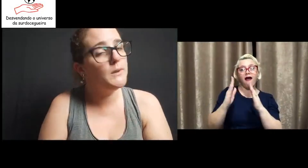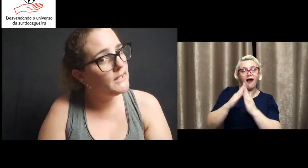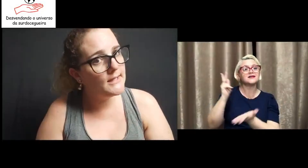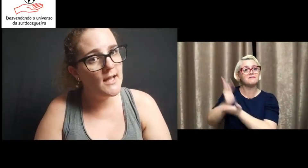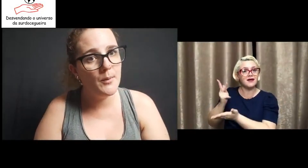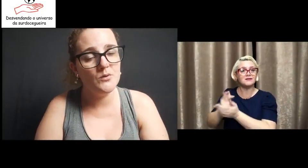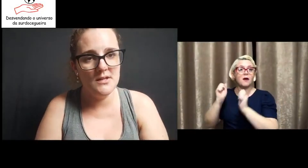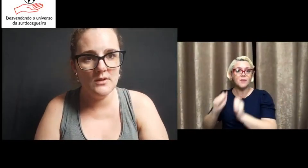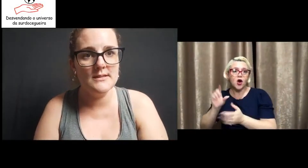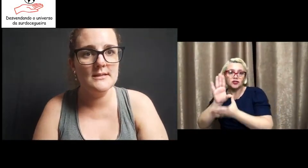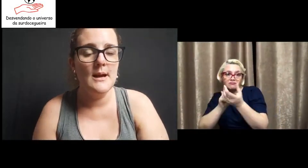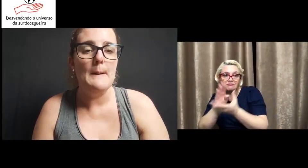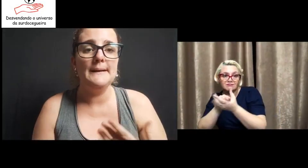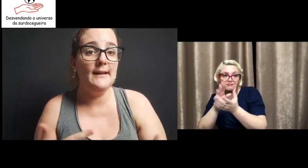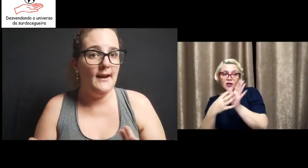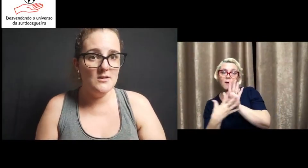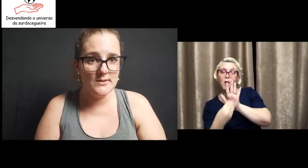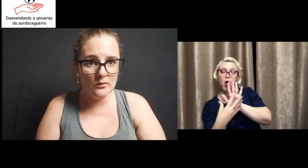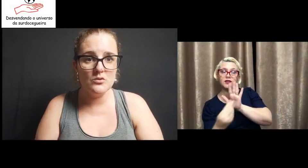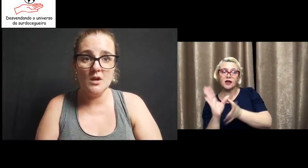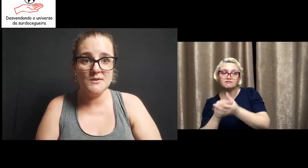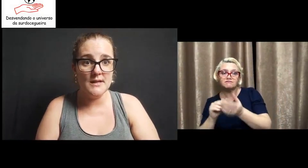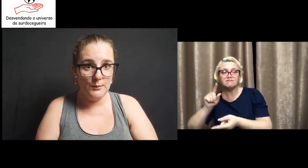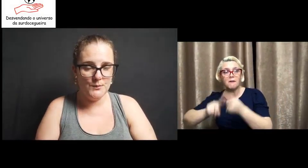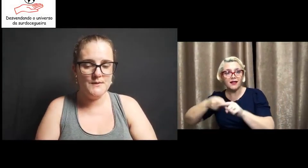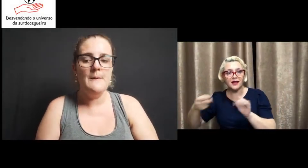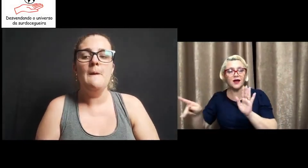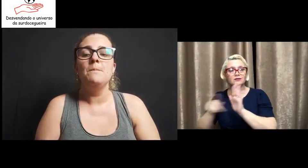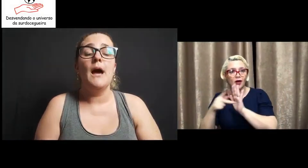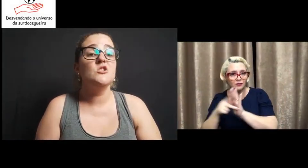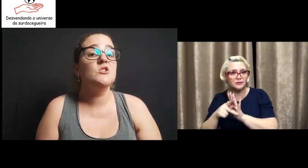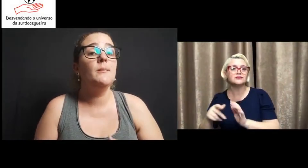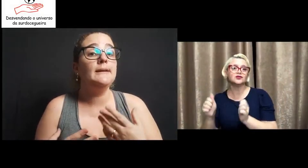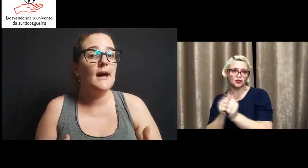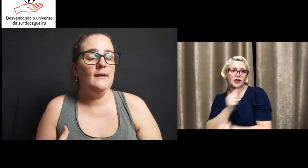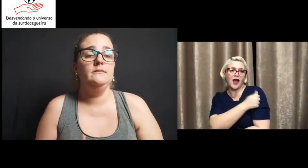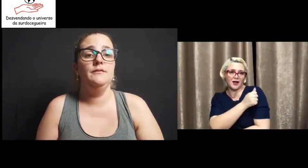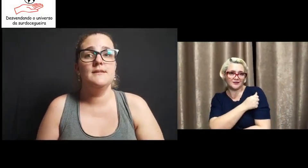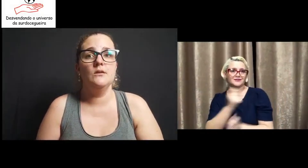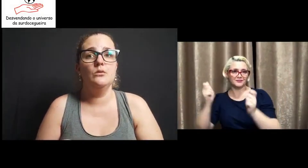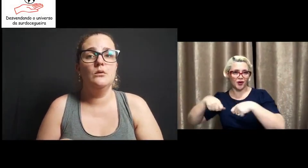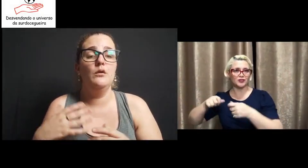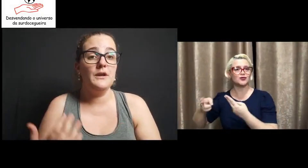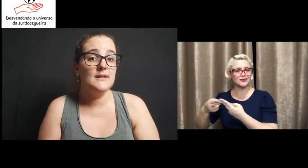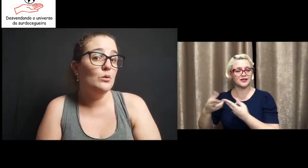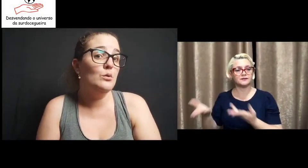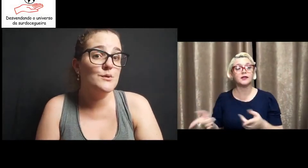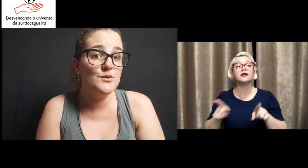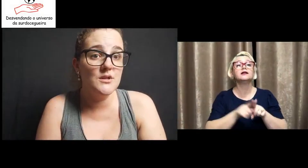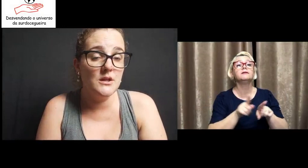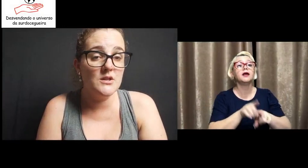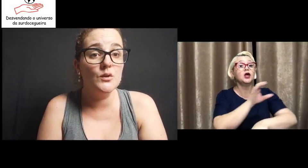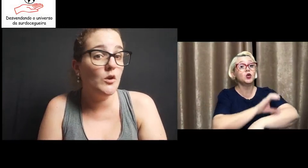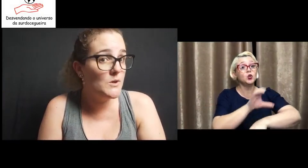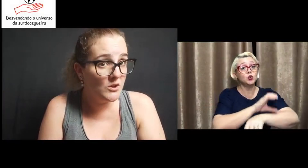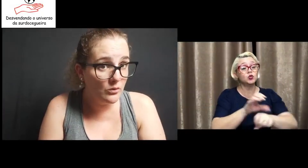a gente poderia estar reproduzindo esses materiais e usando com os nossos alunos. A gente também está oferecendo o curso